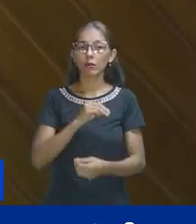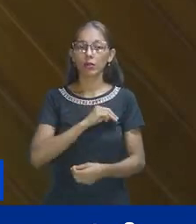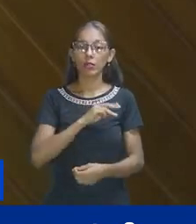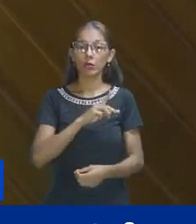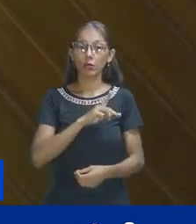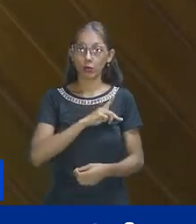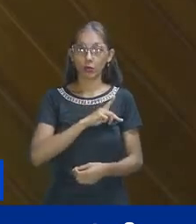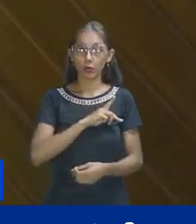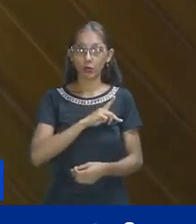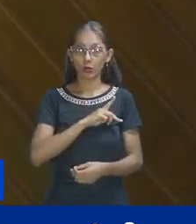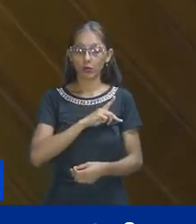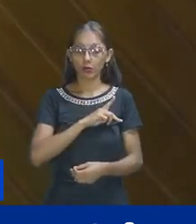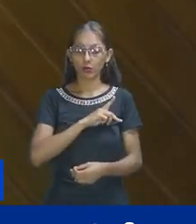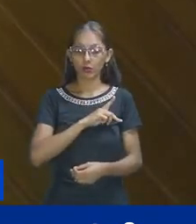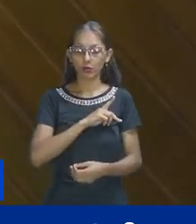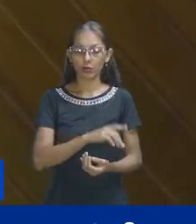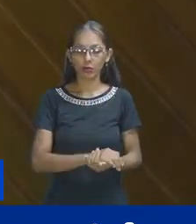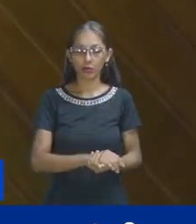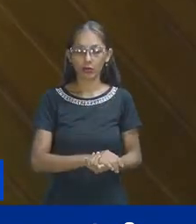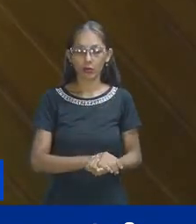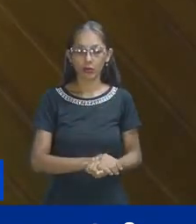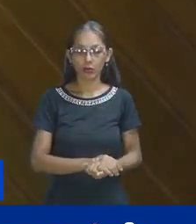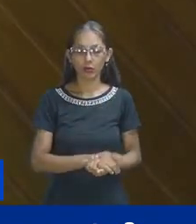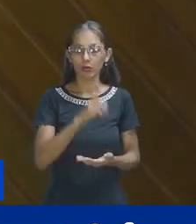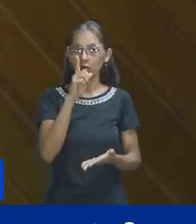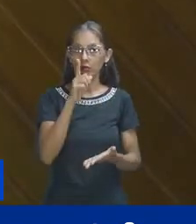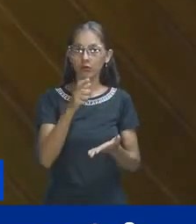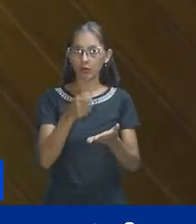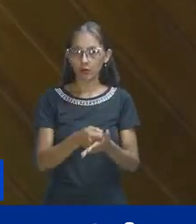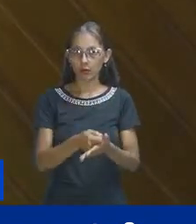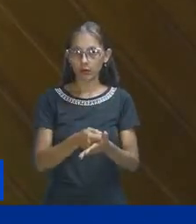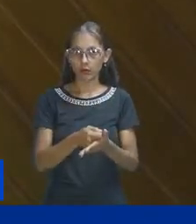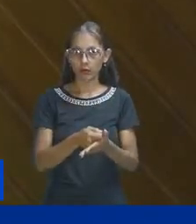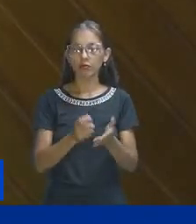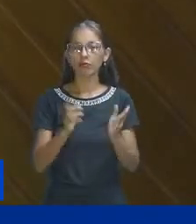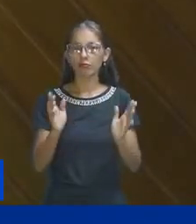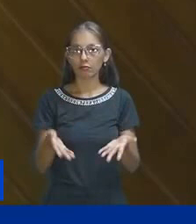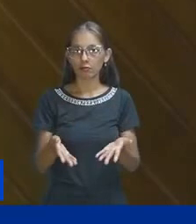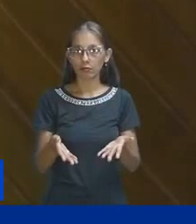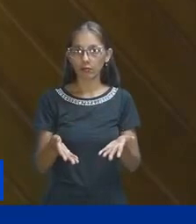alegações finais pela absolvição aqui do representado.